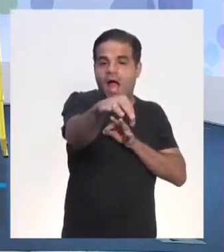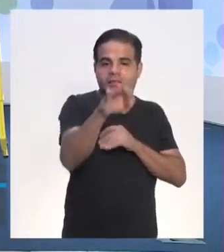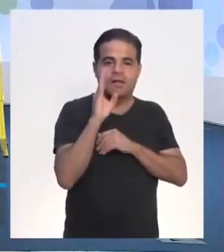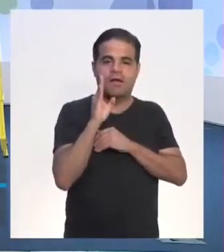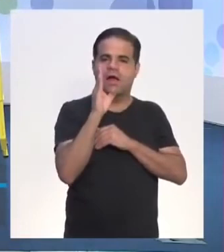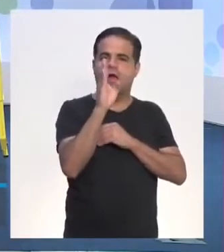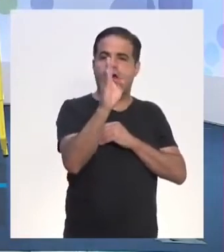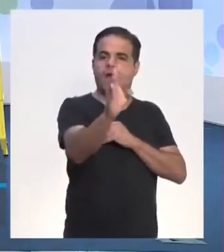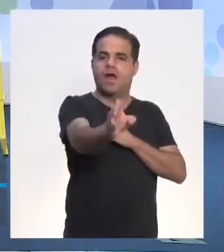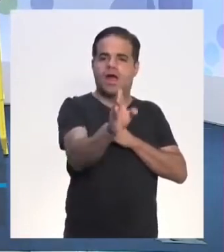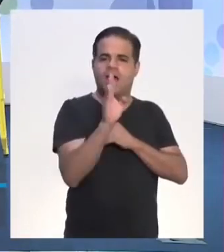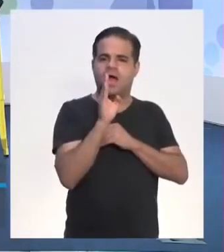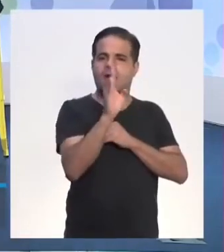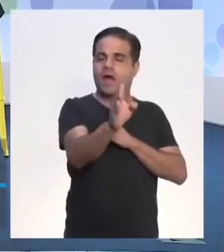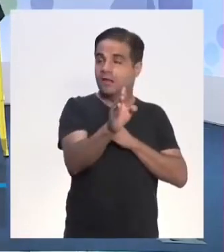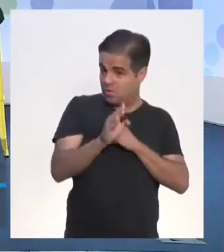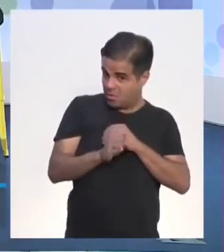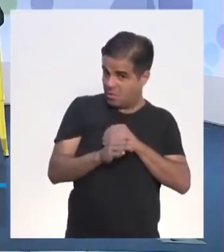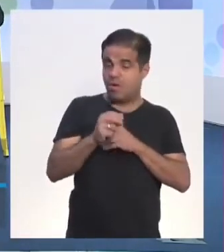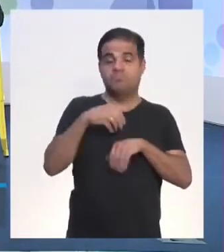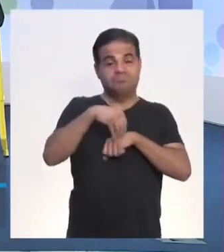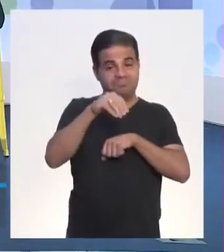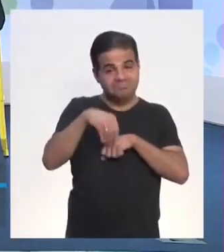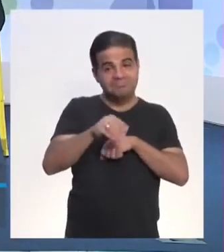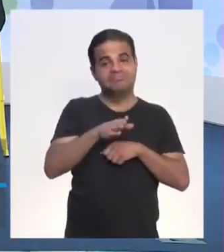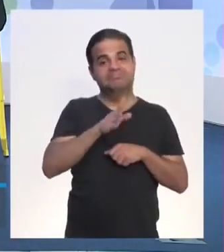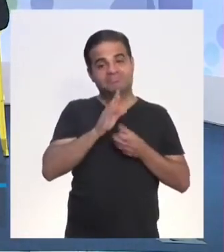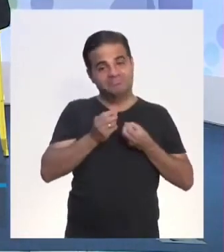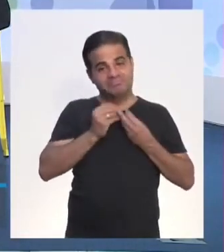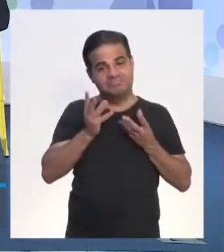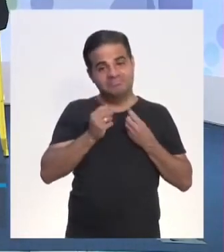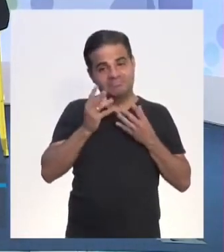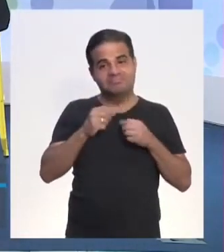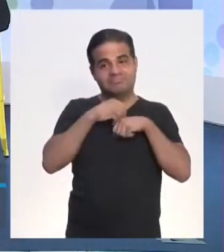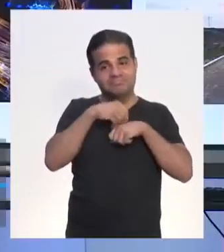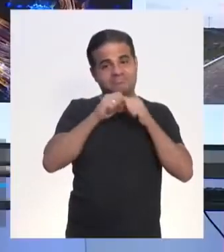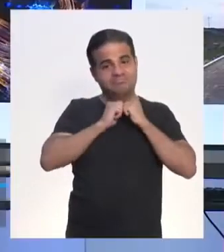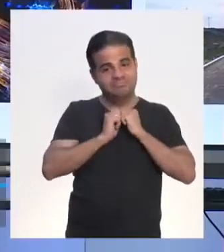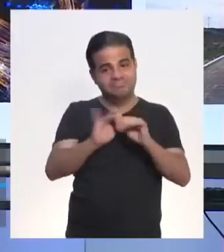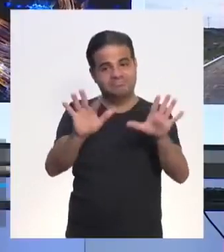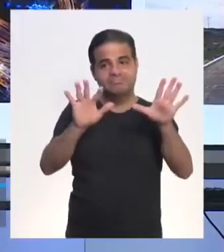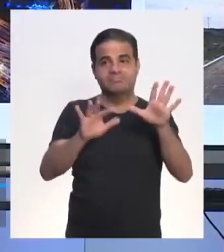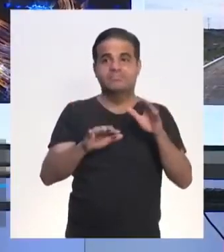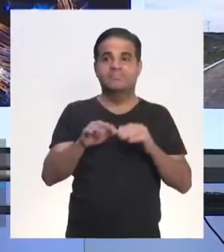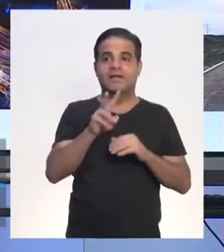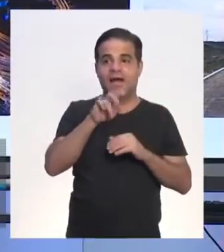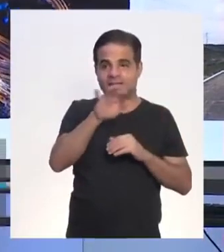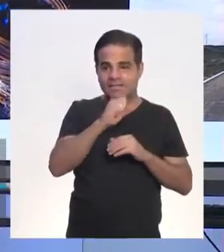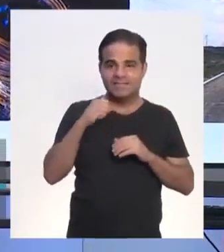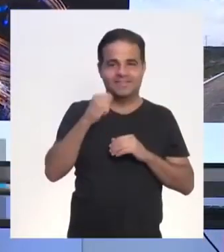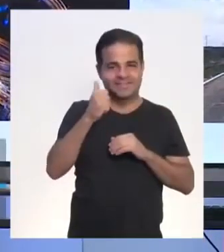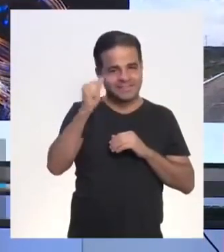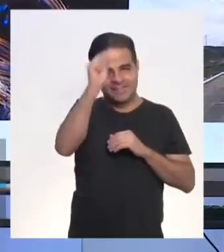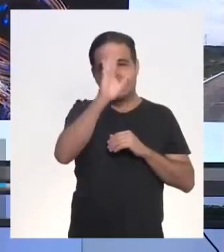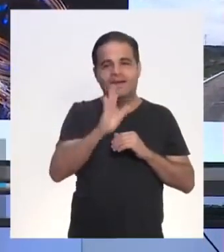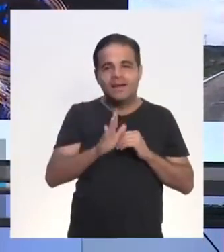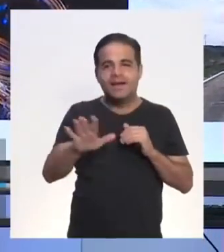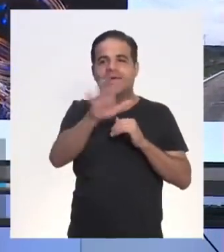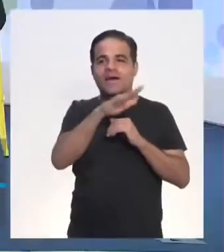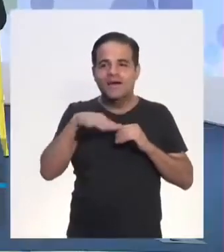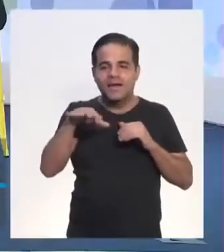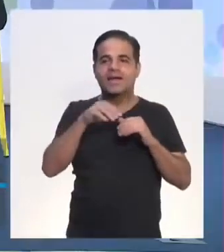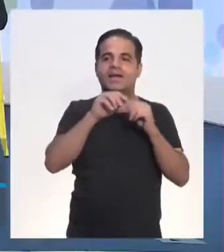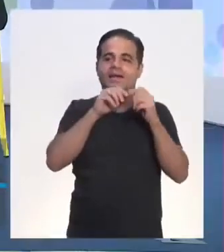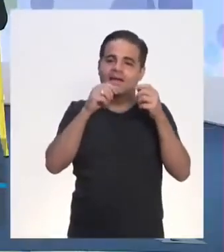verdade? Olha, produzindo conhecimento. Que interessante. Pois é. Vamos lá na sequência. As vias no Brasil, né, a gente falando de